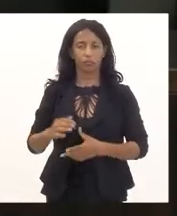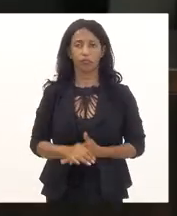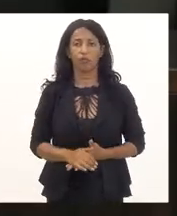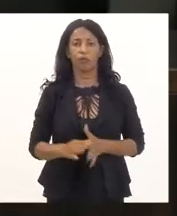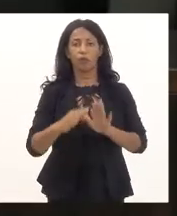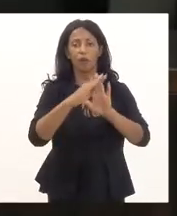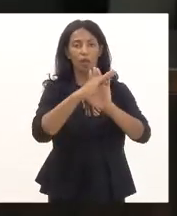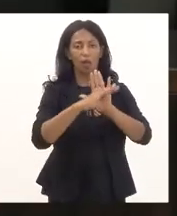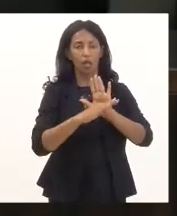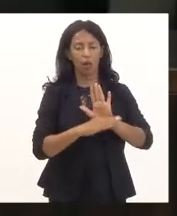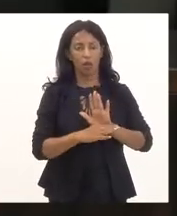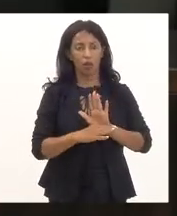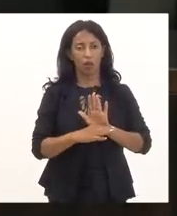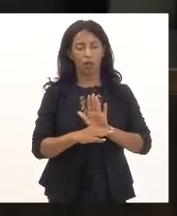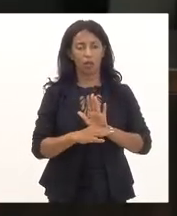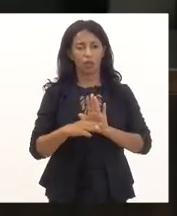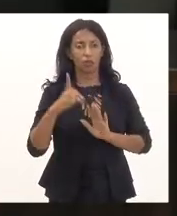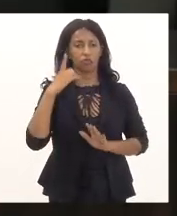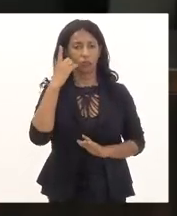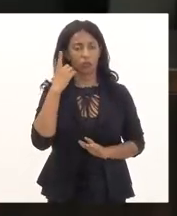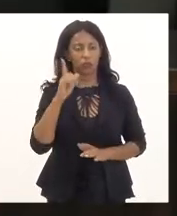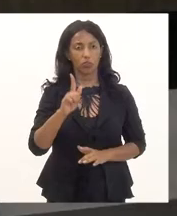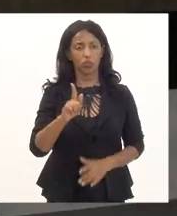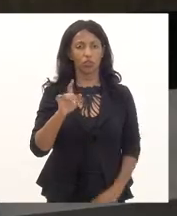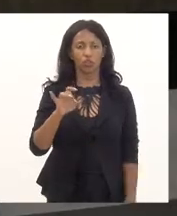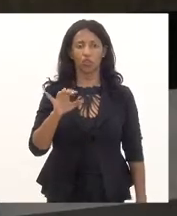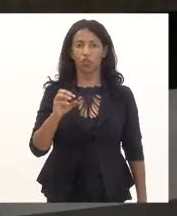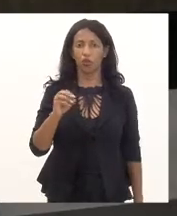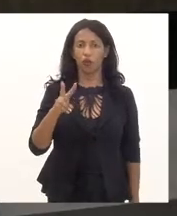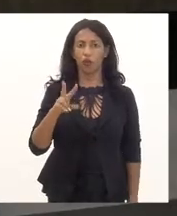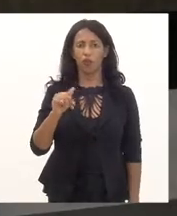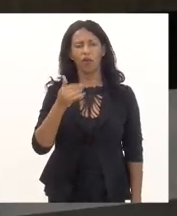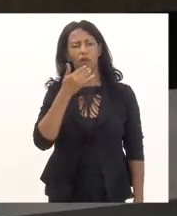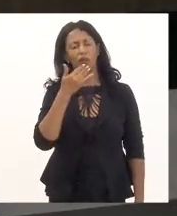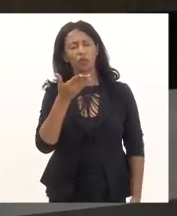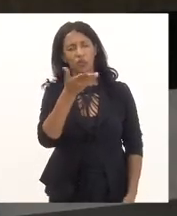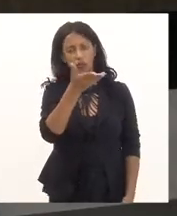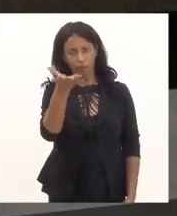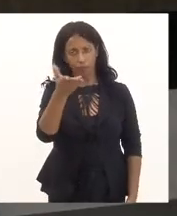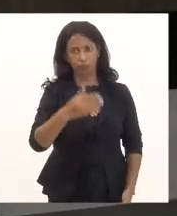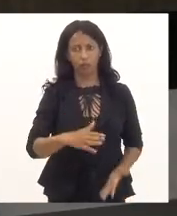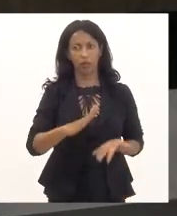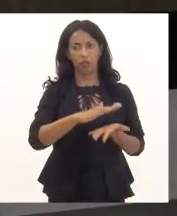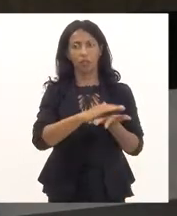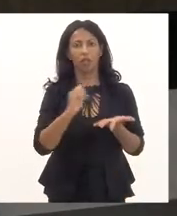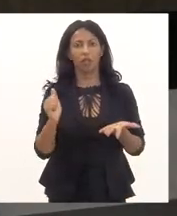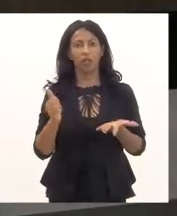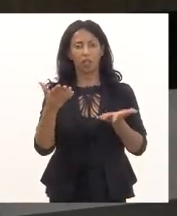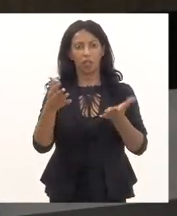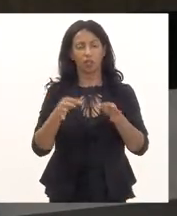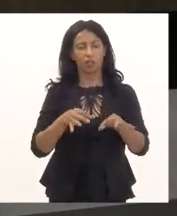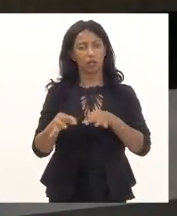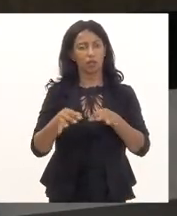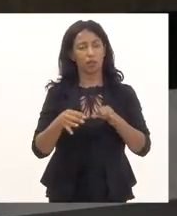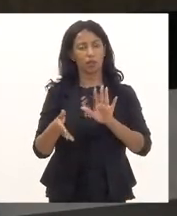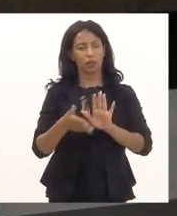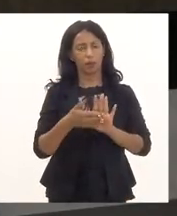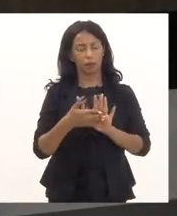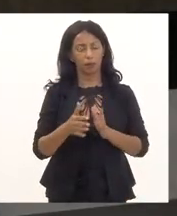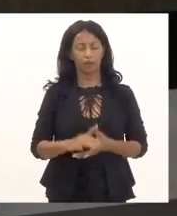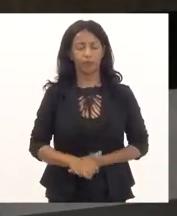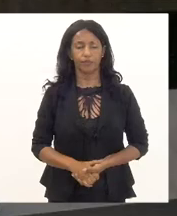Questão de ordem, deputado Giovanni Ratinho. Presidente, eu gostaria que Vossa Excelência retirasse esse projeto de